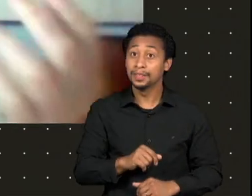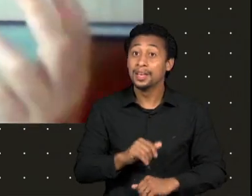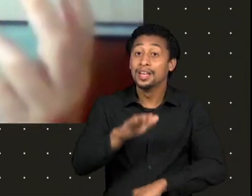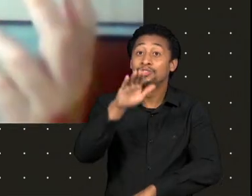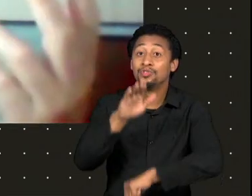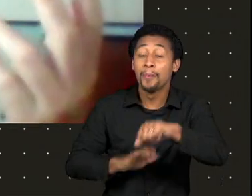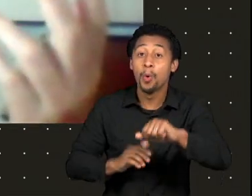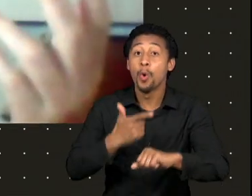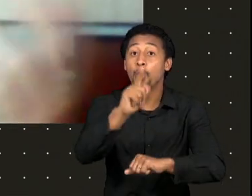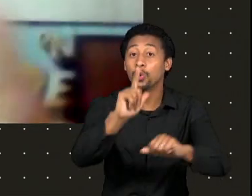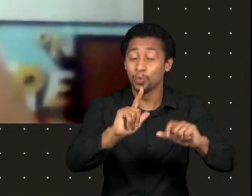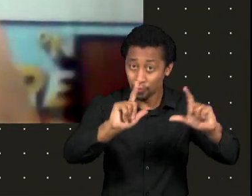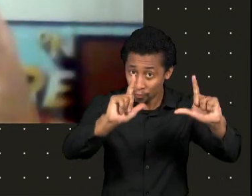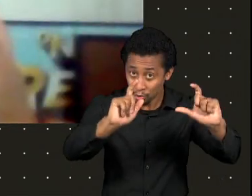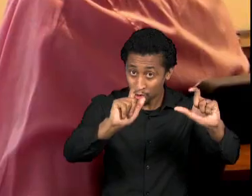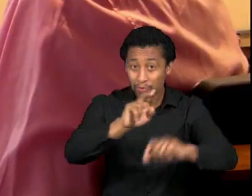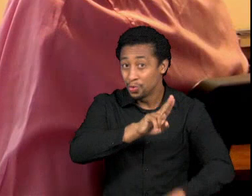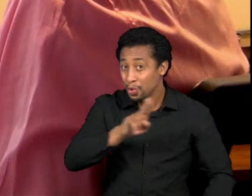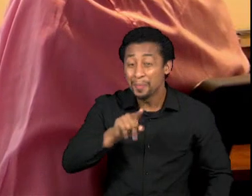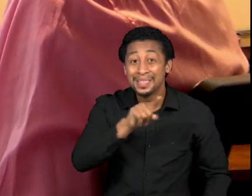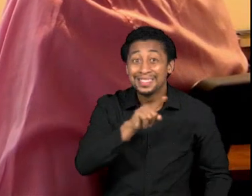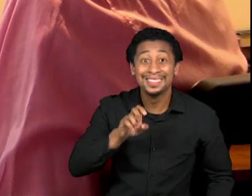Zé Tiroteio. Imagino